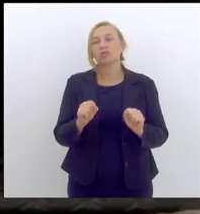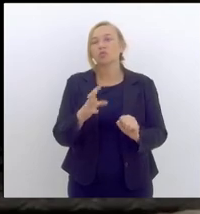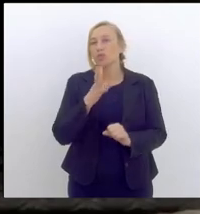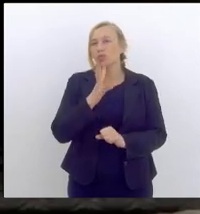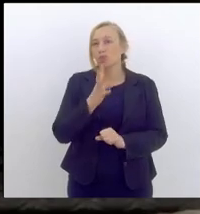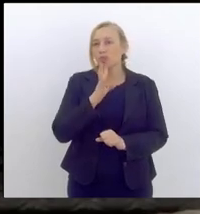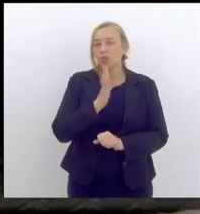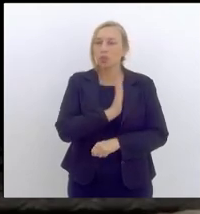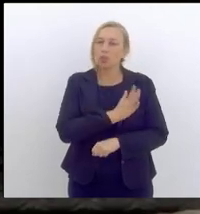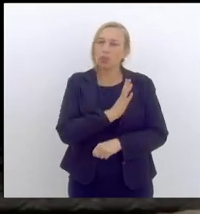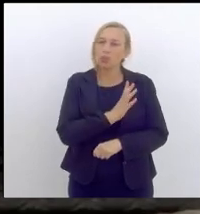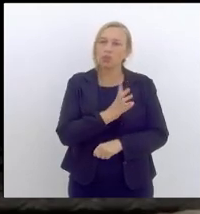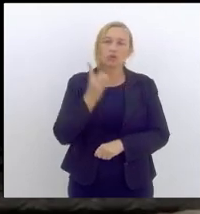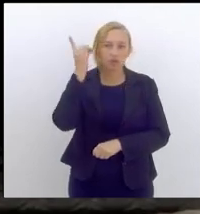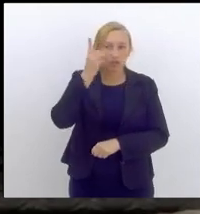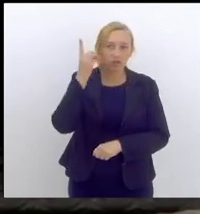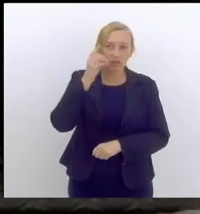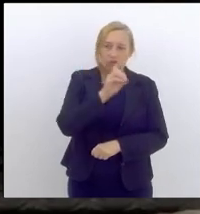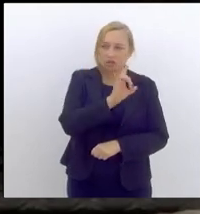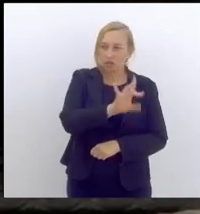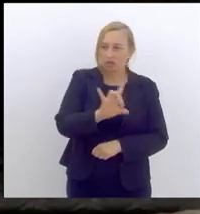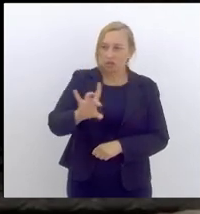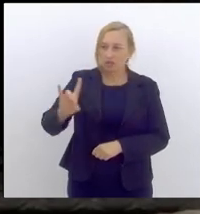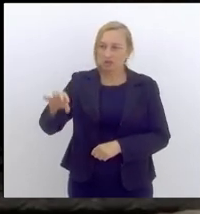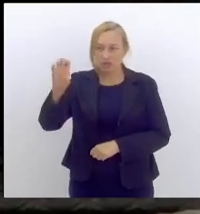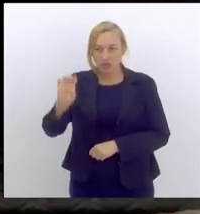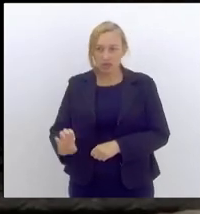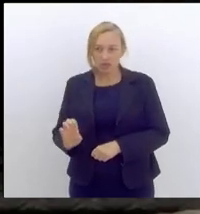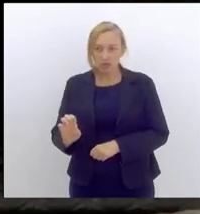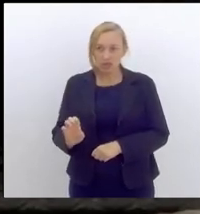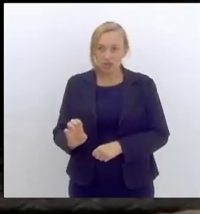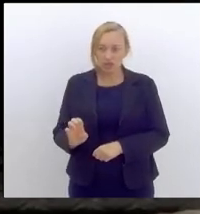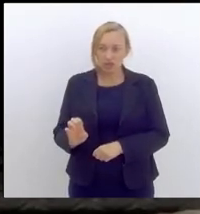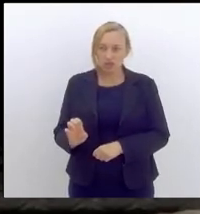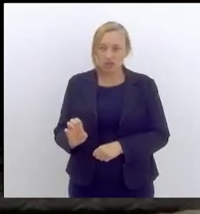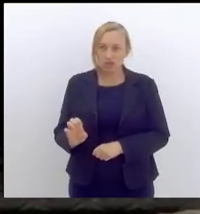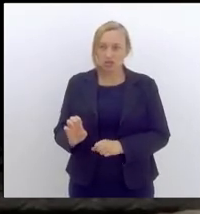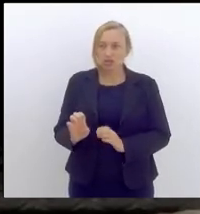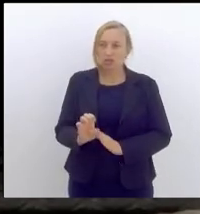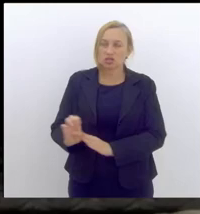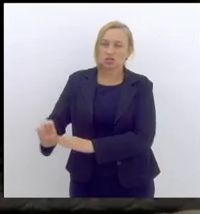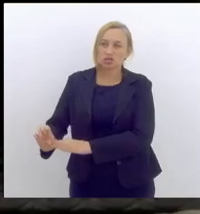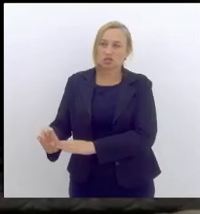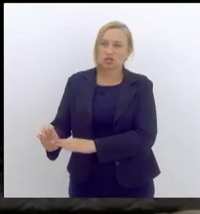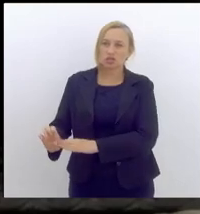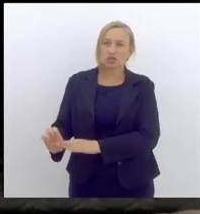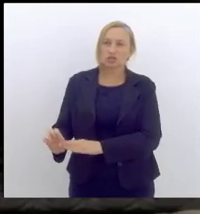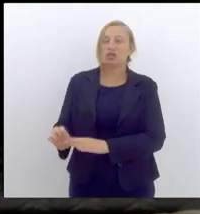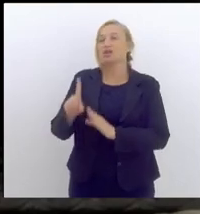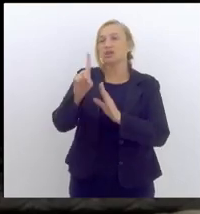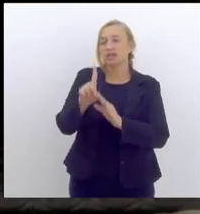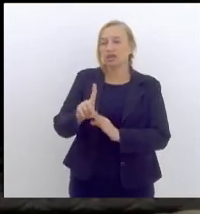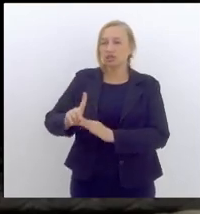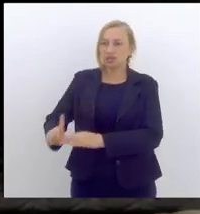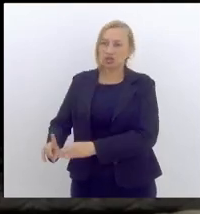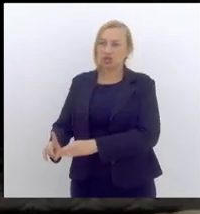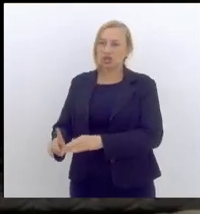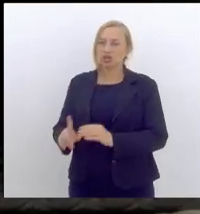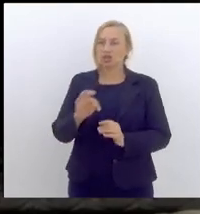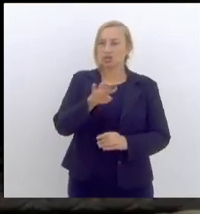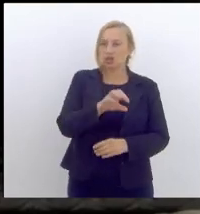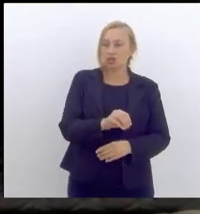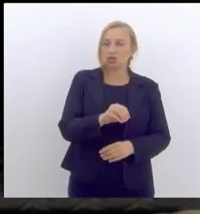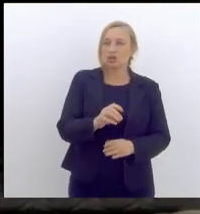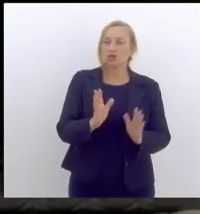coração dos deputados da esquerda, do centro e da direita. E hoje estamos todos aqui, com o seu direito de uma